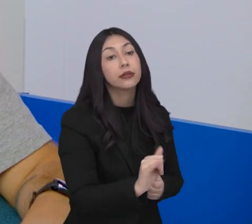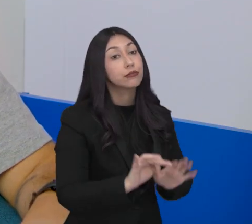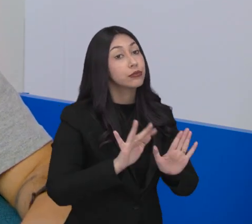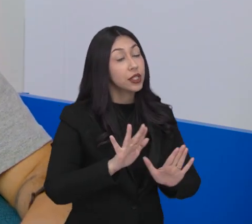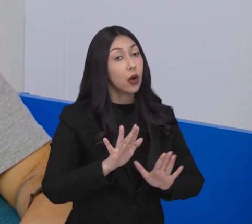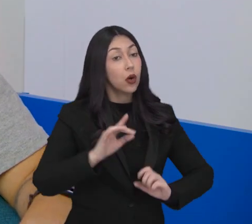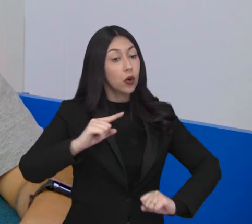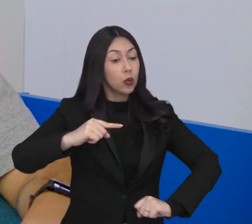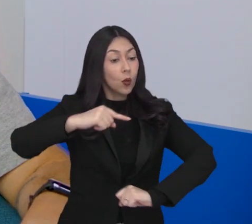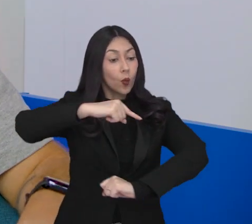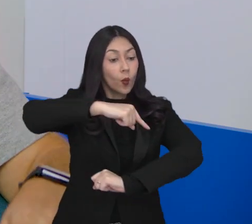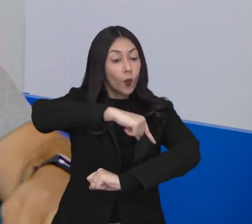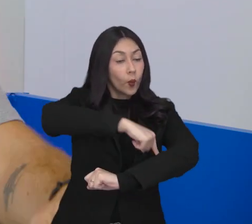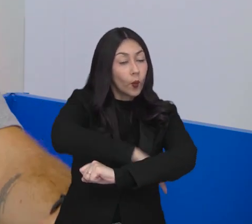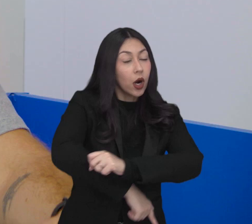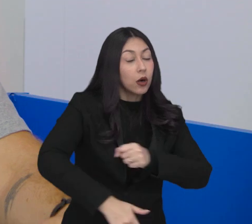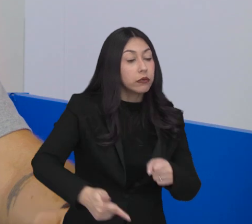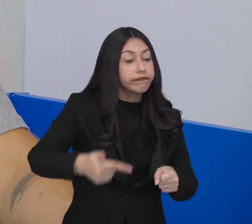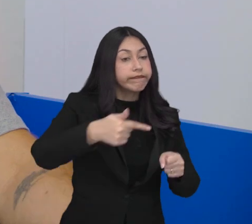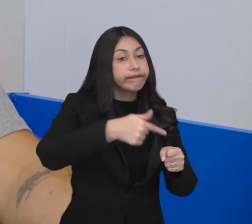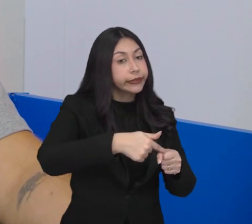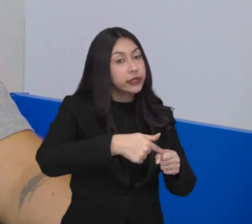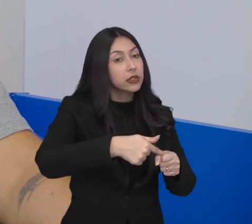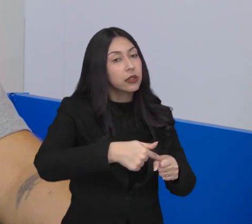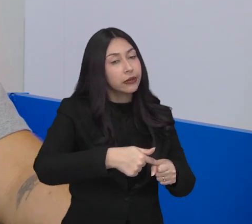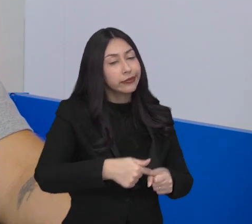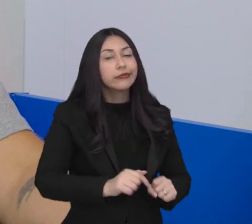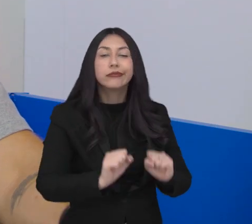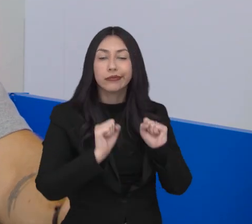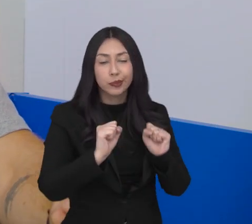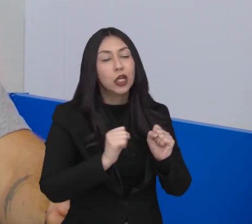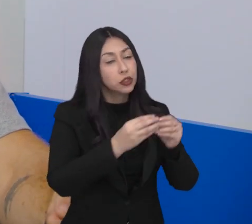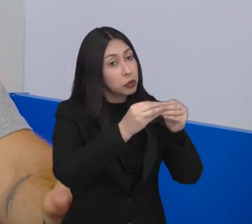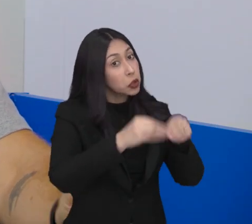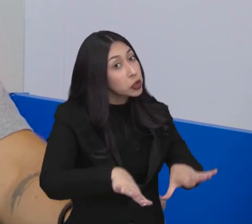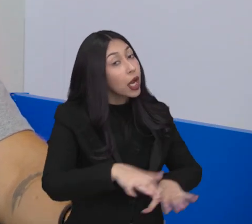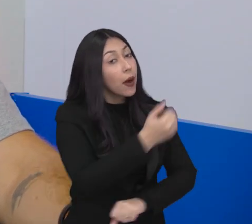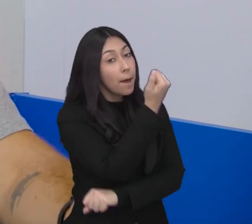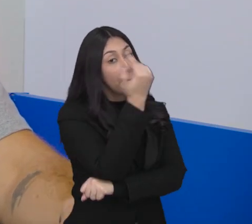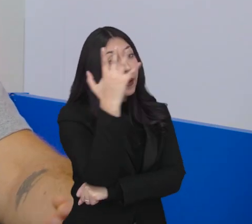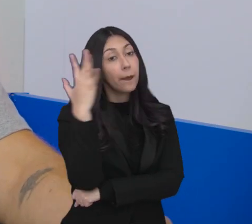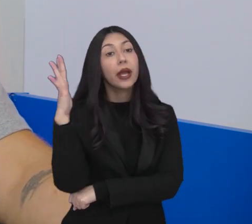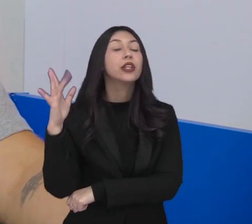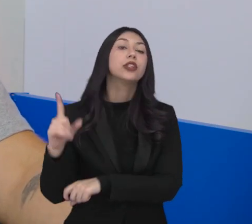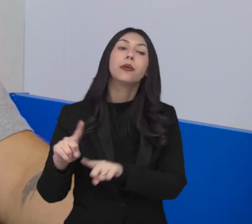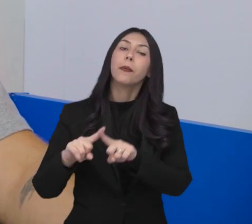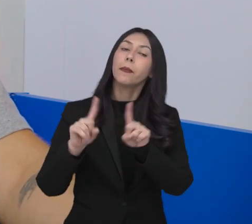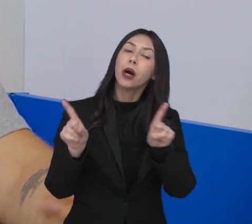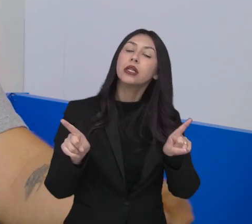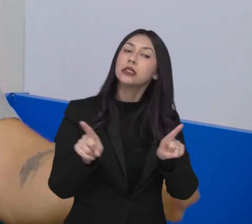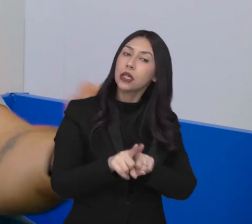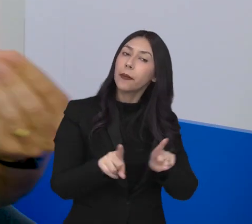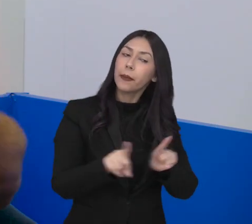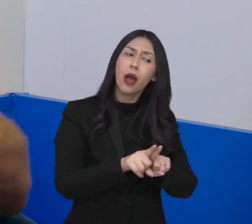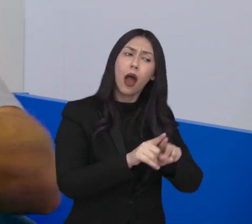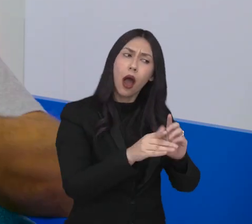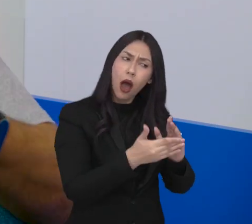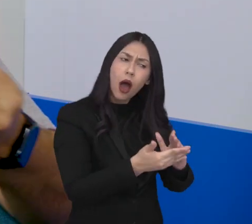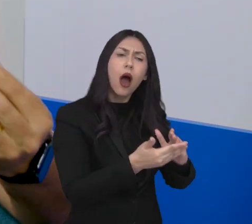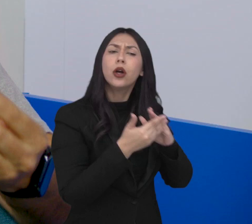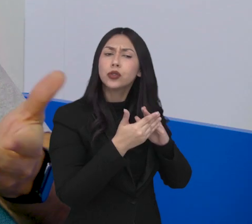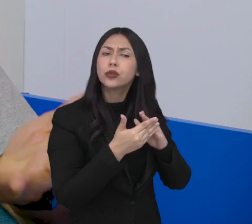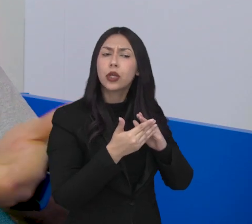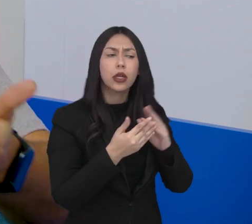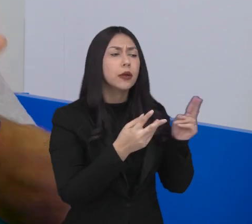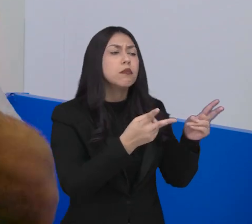combustíveis fósseis como algo que pode atrapalhar o meio ambiente, mas como uma resolução também para a gente substituir e entender como é que a